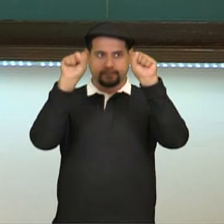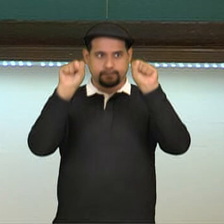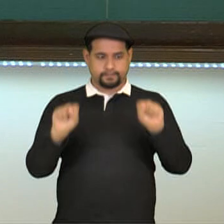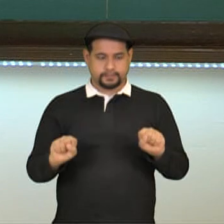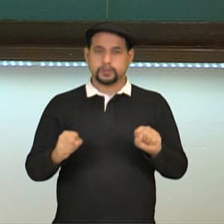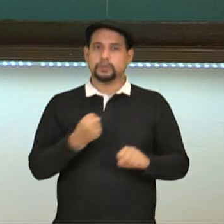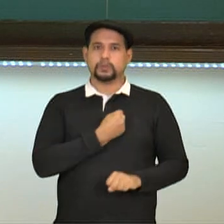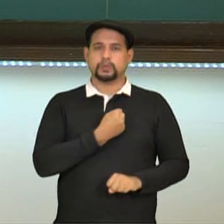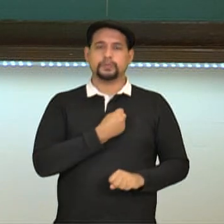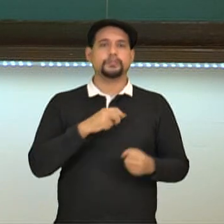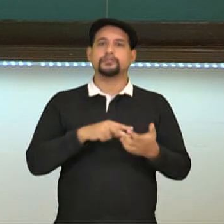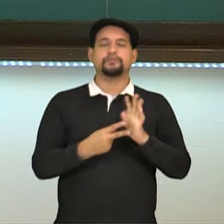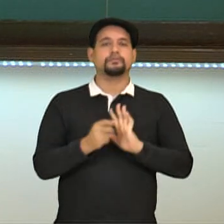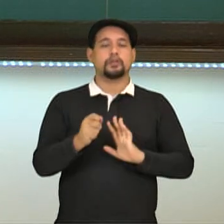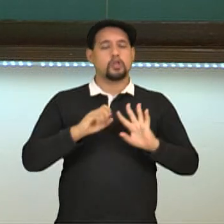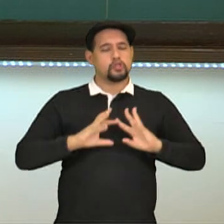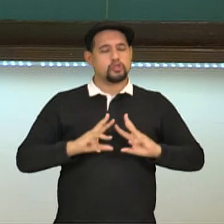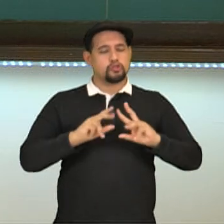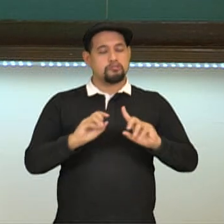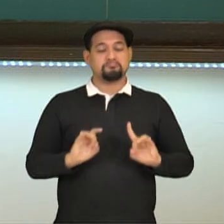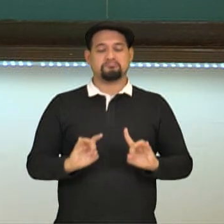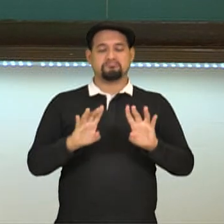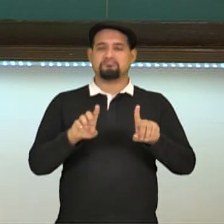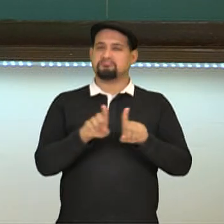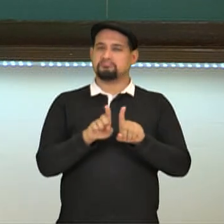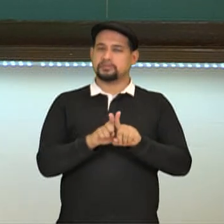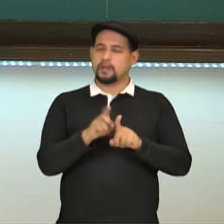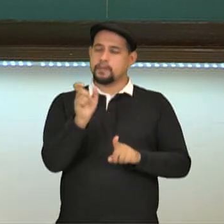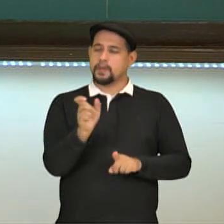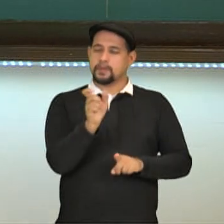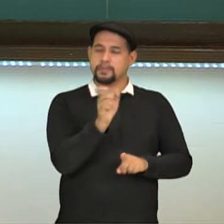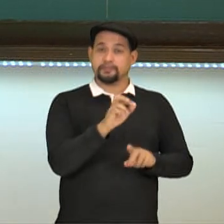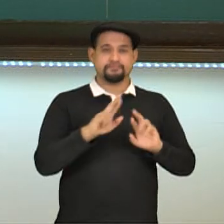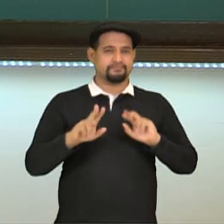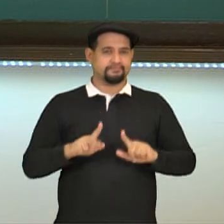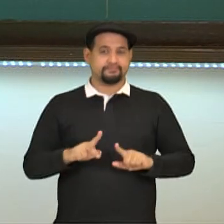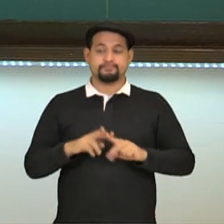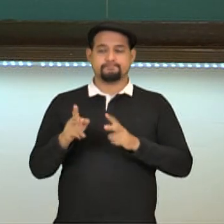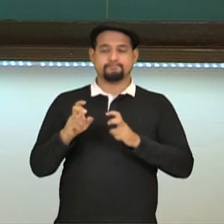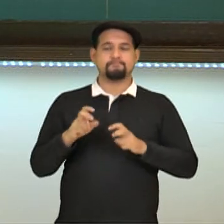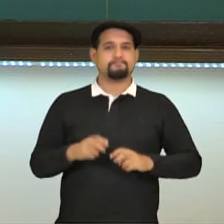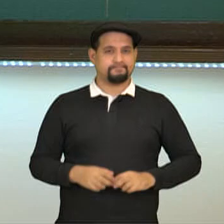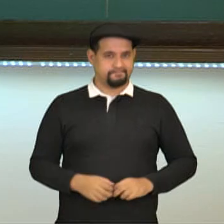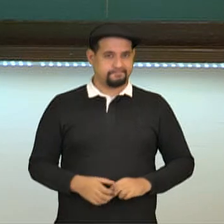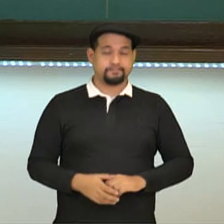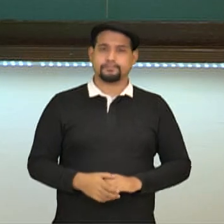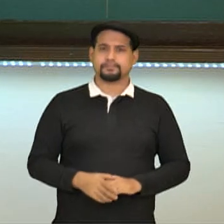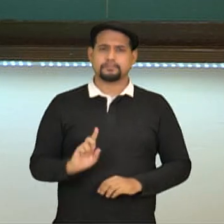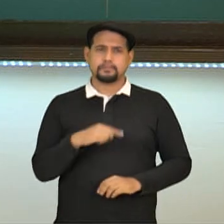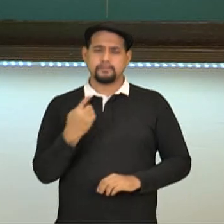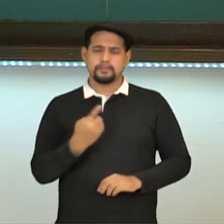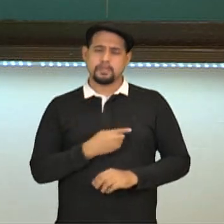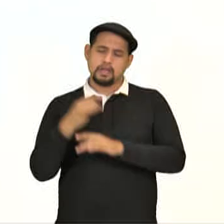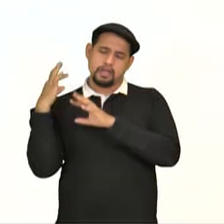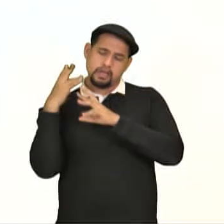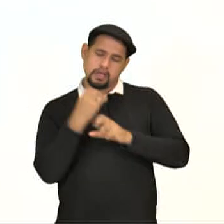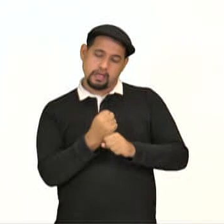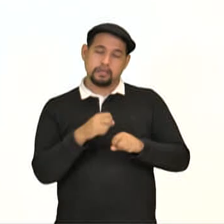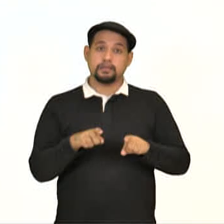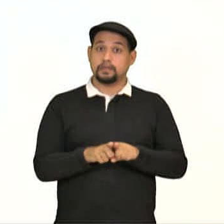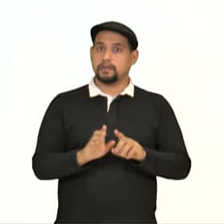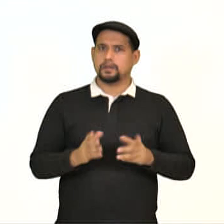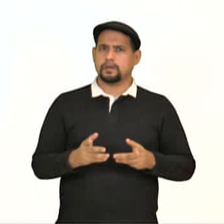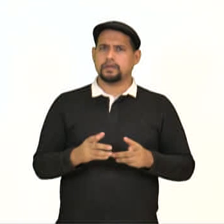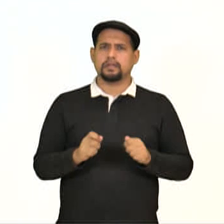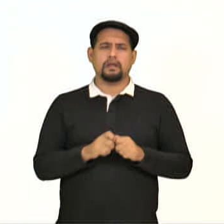numeração que é todo especial e cheio de características. Então é isso que a gente vai ver. Para a gente retomar um pouquinho,